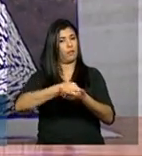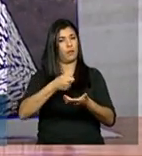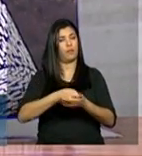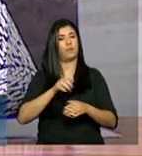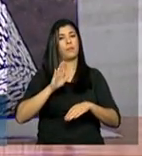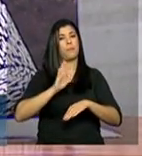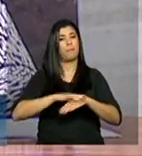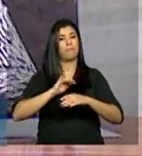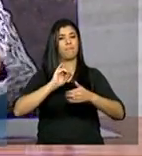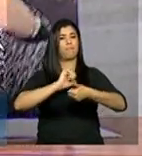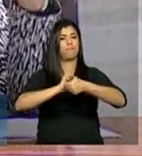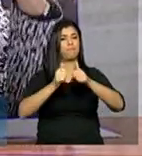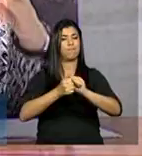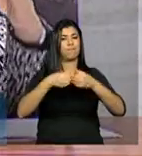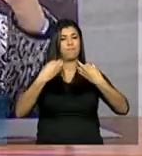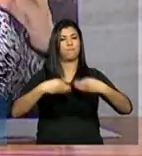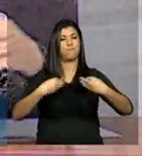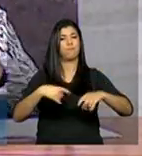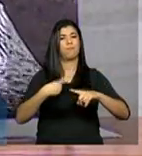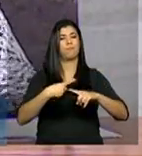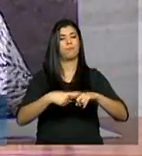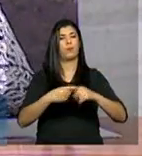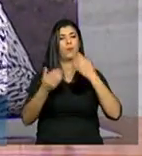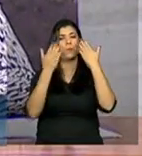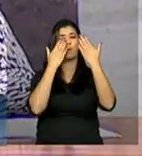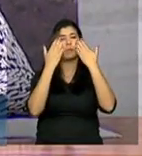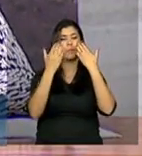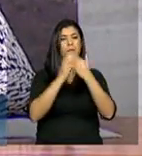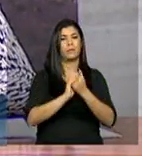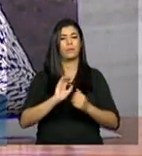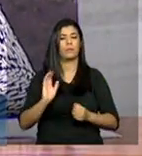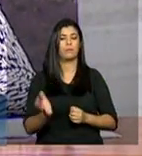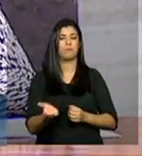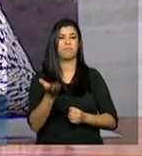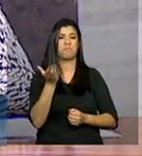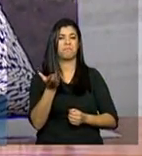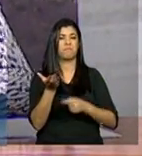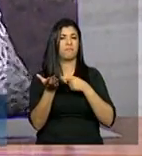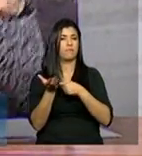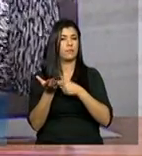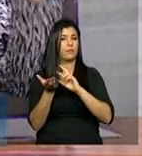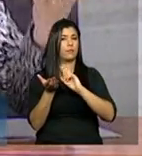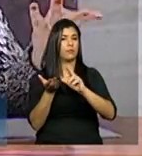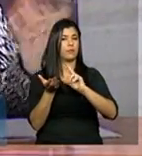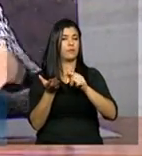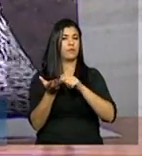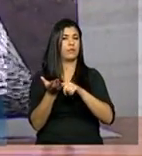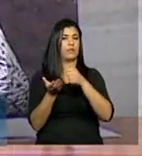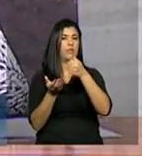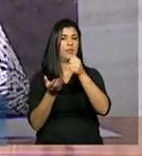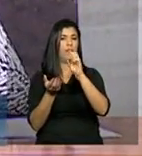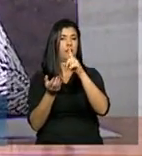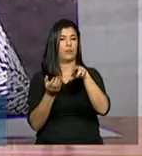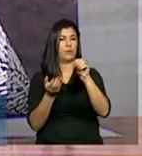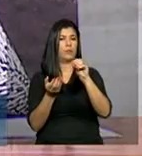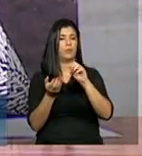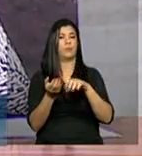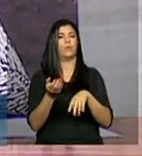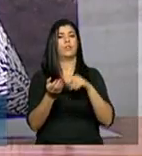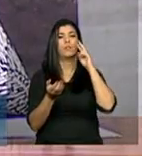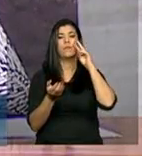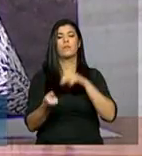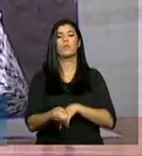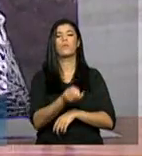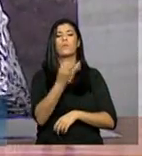o mais adequado, porque ele pega o peso entre as diversas ações. Eu não posso, quando eu olho quantidade